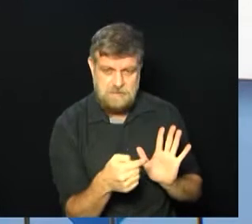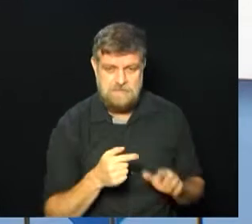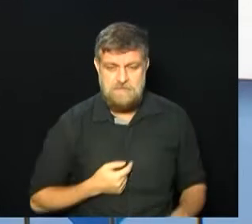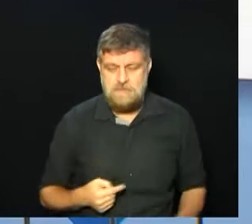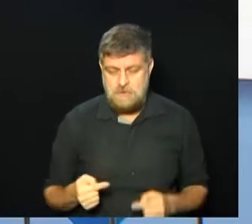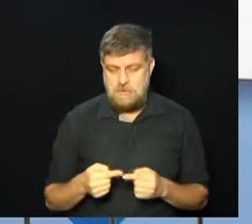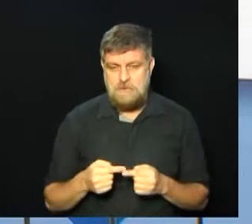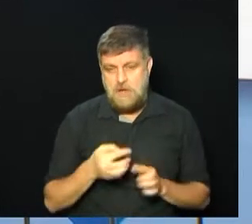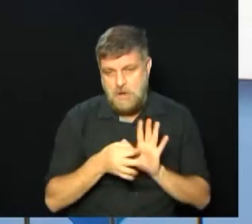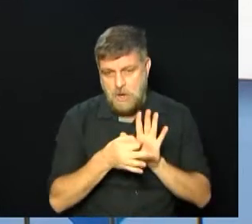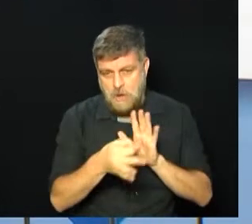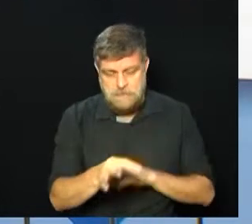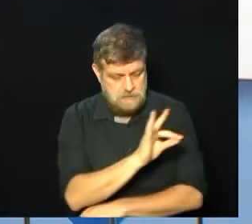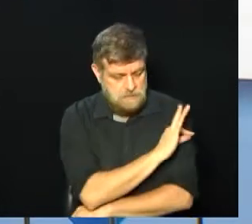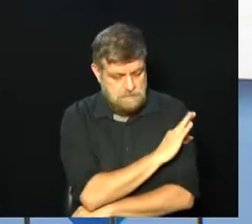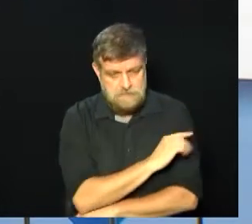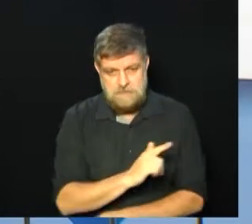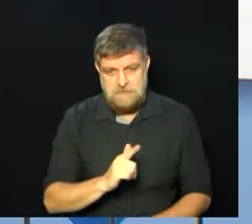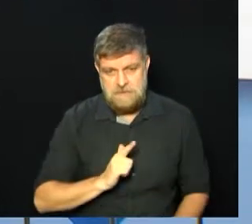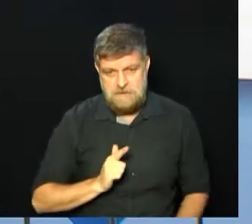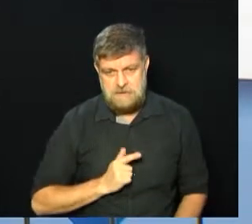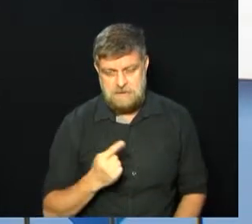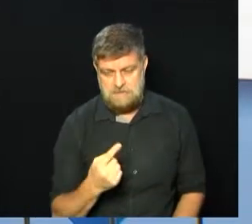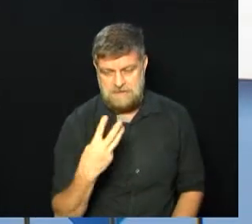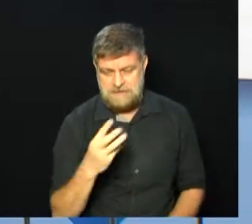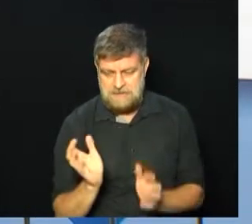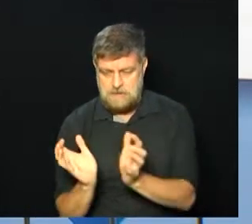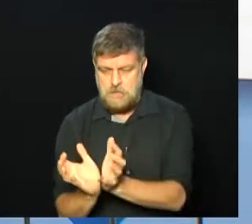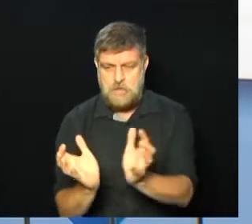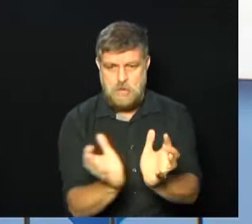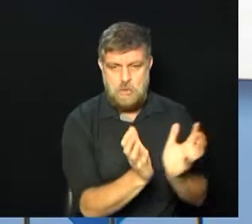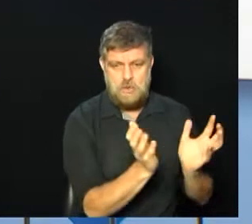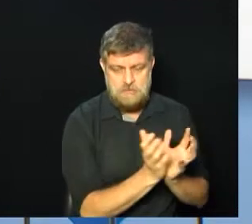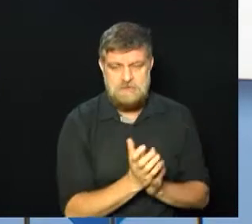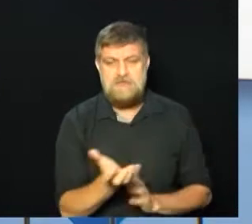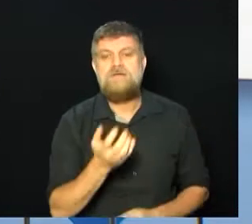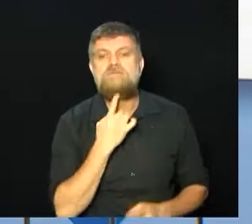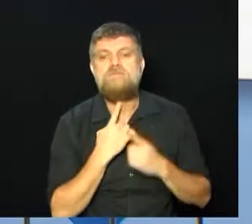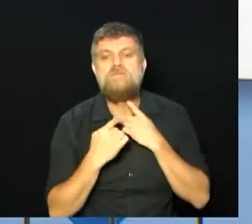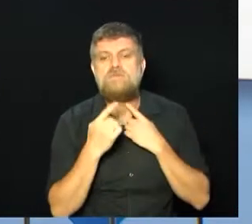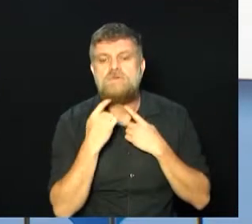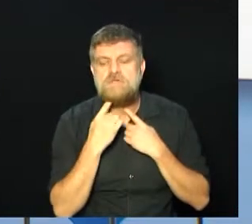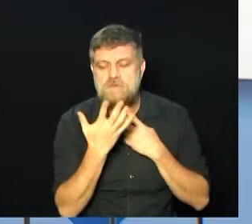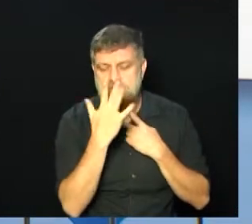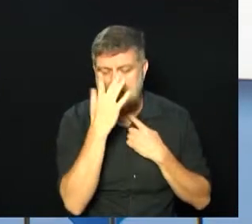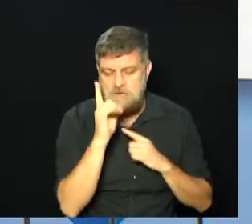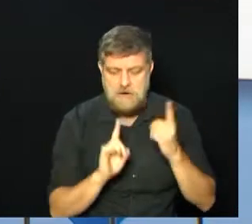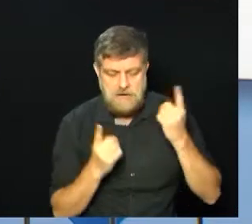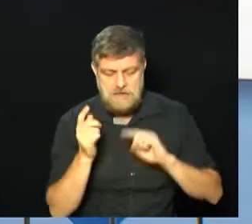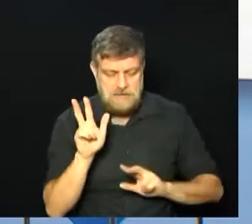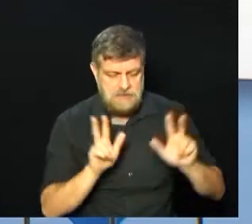acordo com a prefeitura nós tivemos ainda 13 grupos que se manifestaram para participar do carnaval